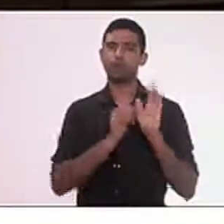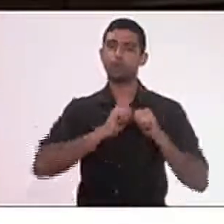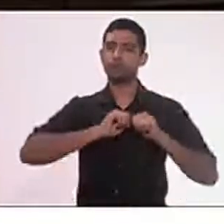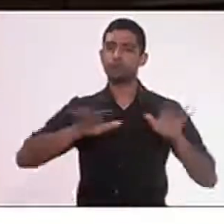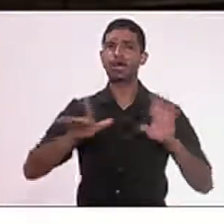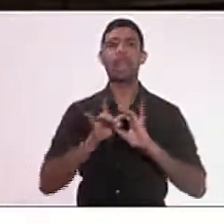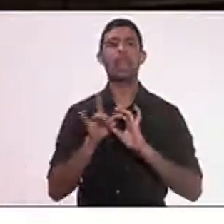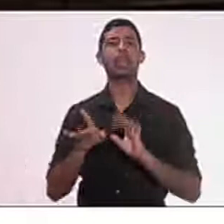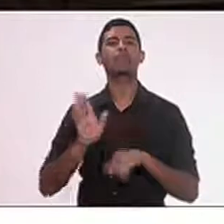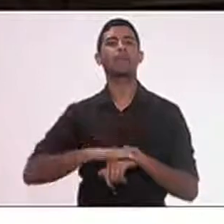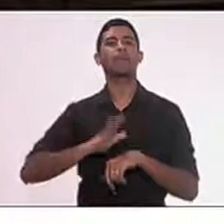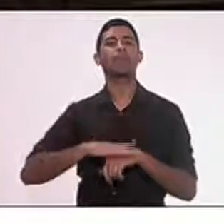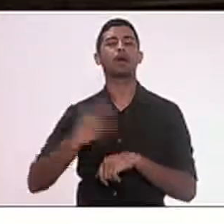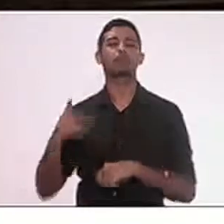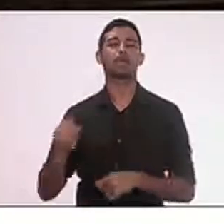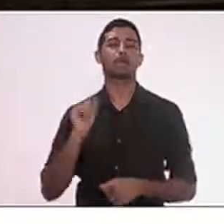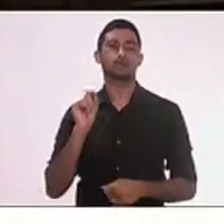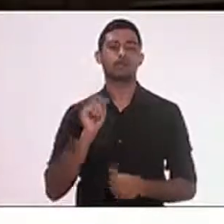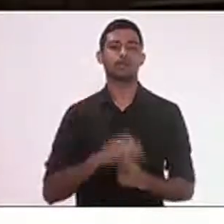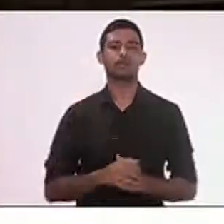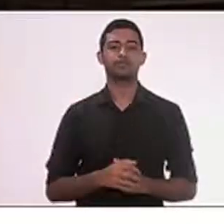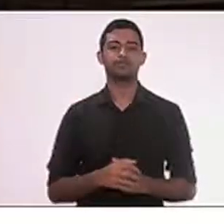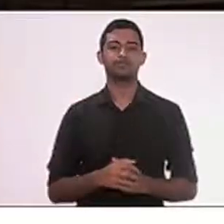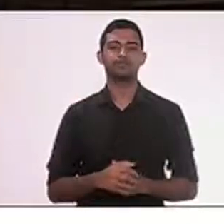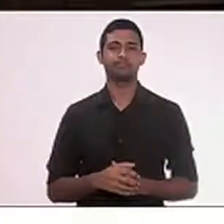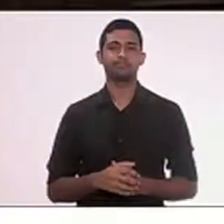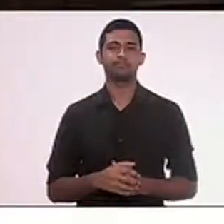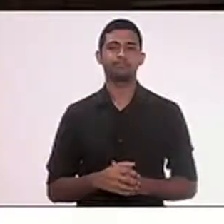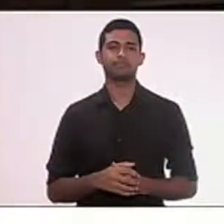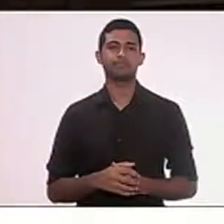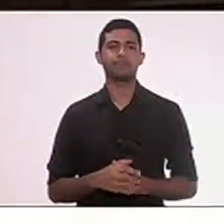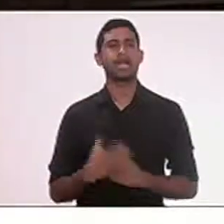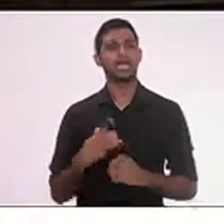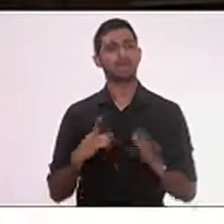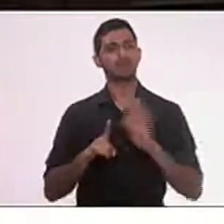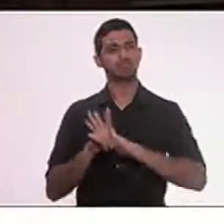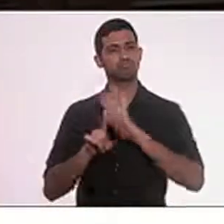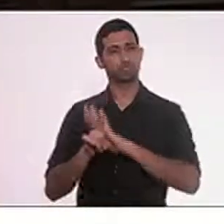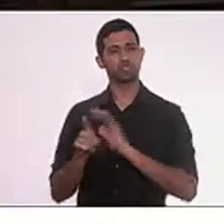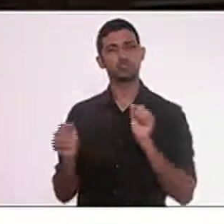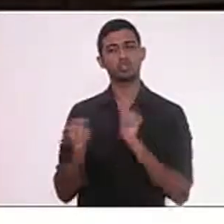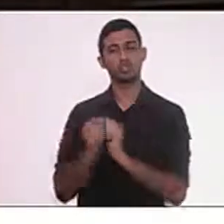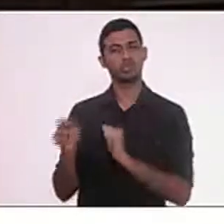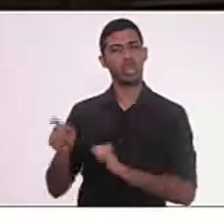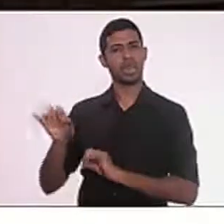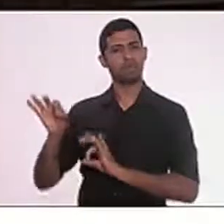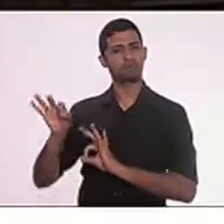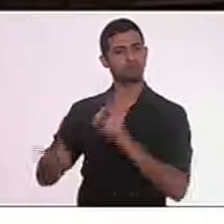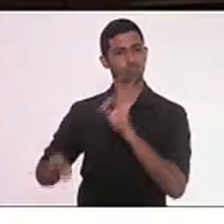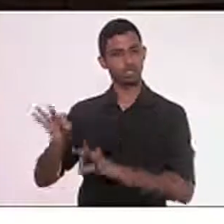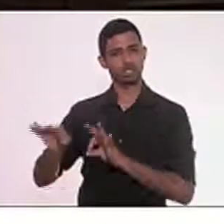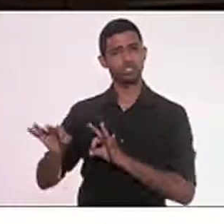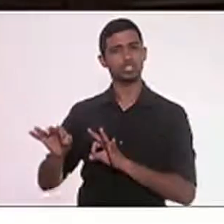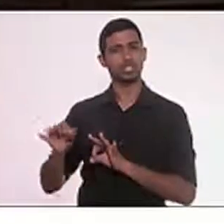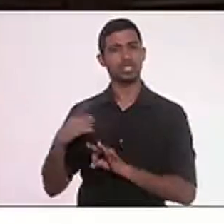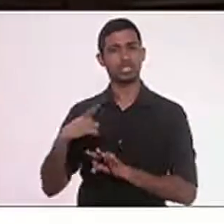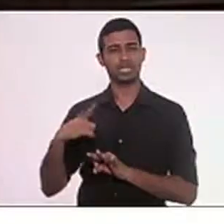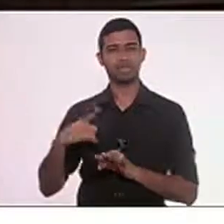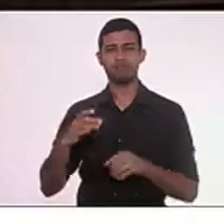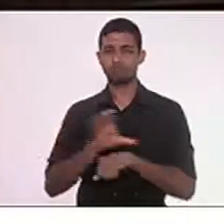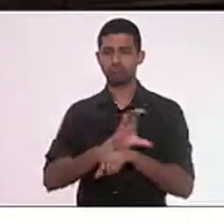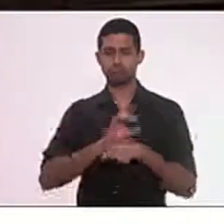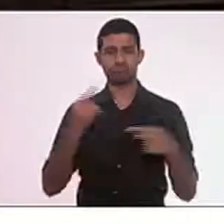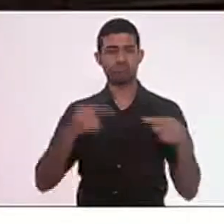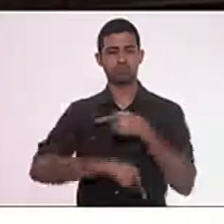autorização para que seja questionada junto ao Tribunal de Justiça do Estado a inconstitucionalidade